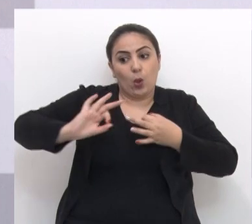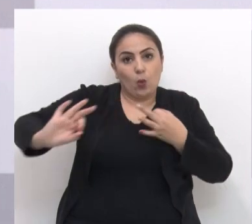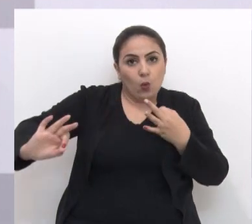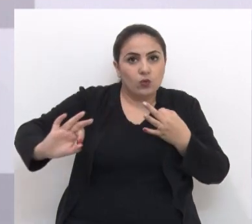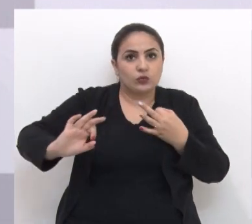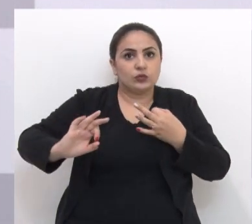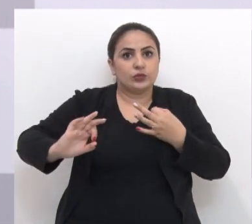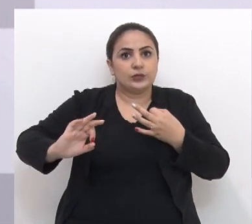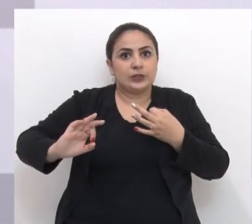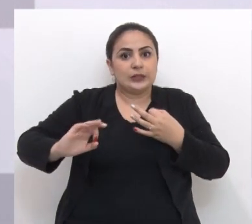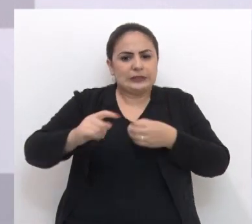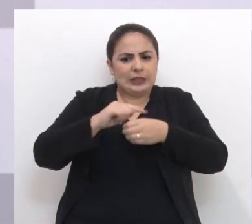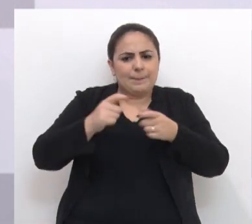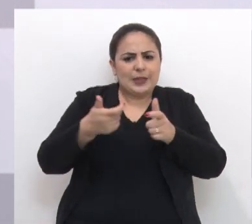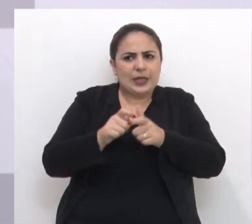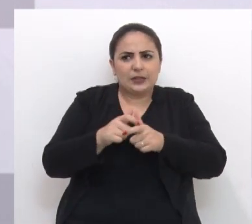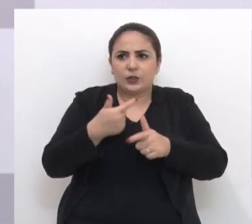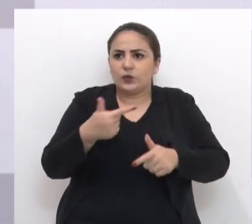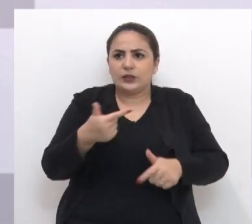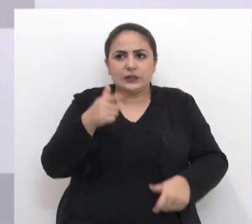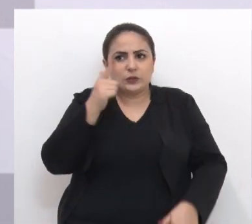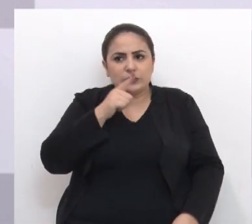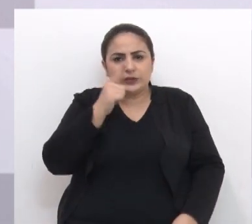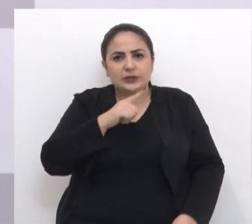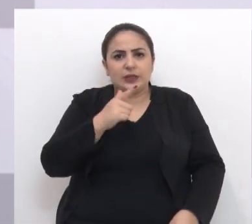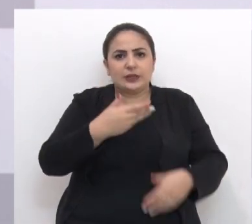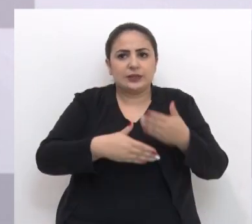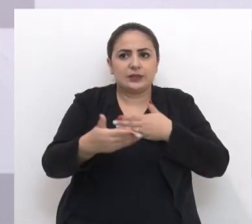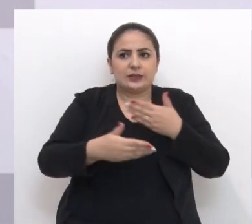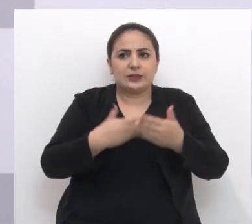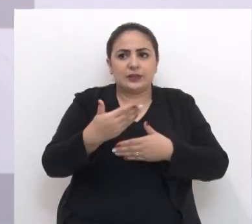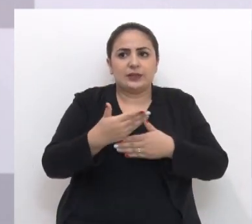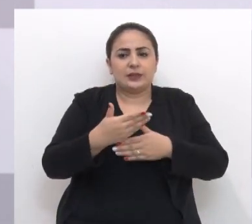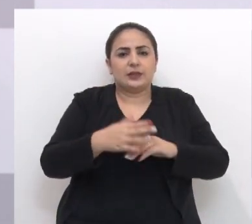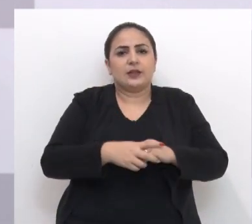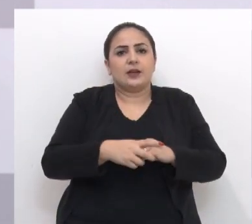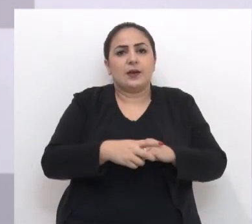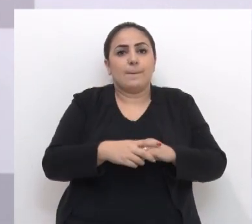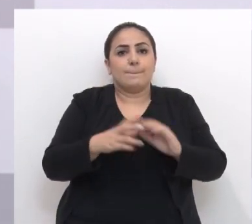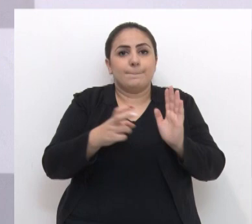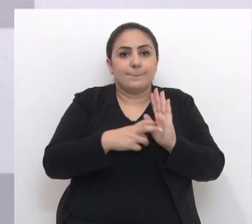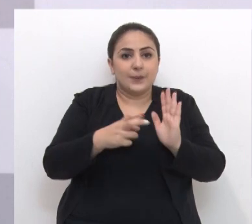cidades não terão esse atendimento. Exemplo, Banco Postal que